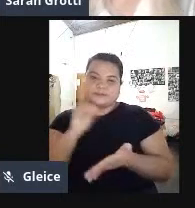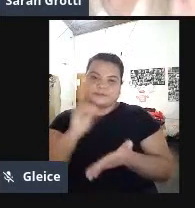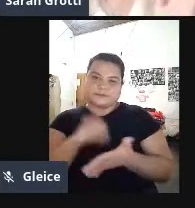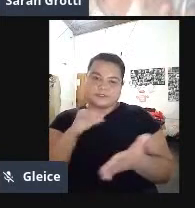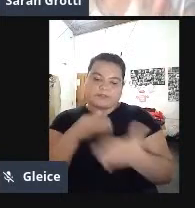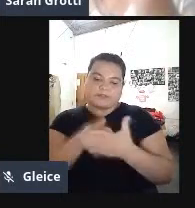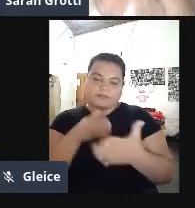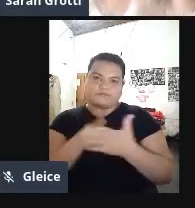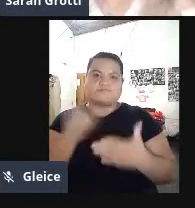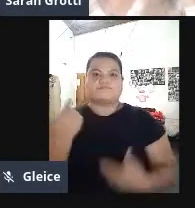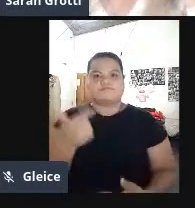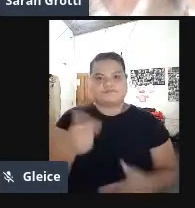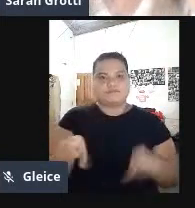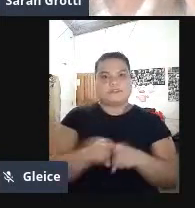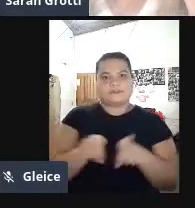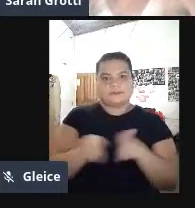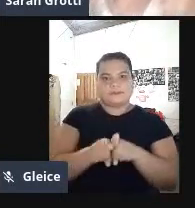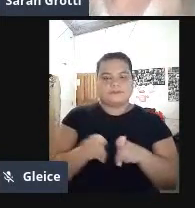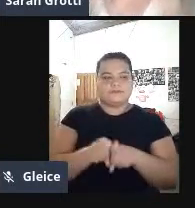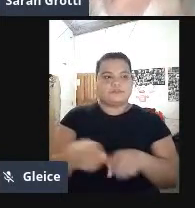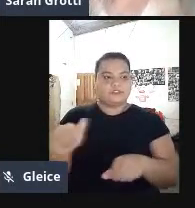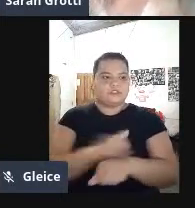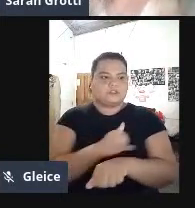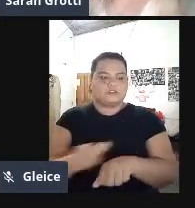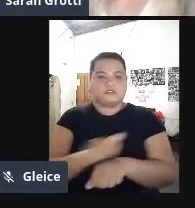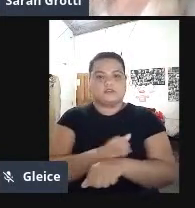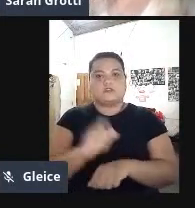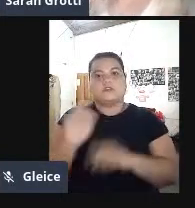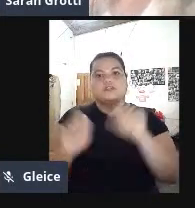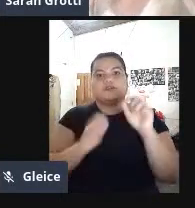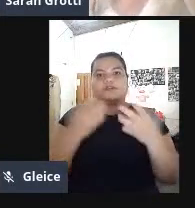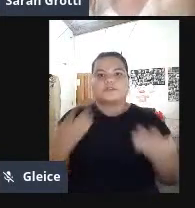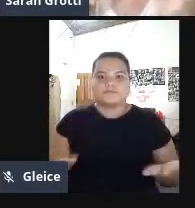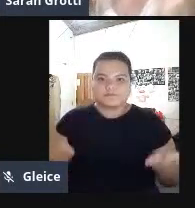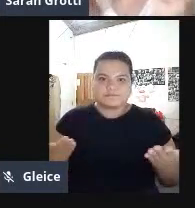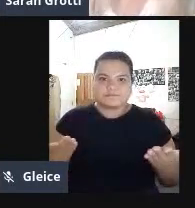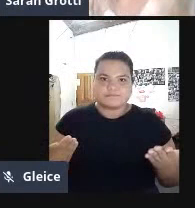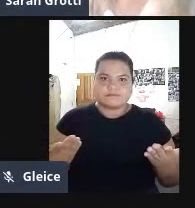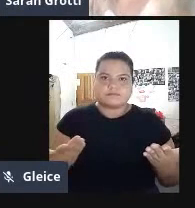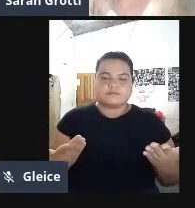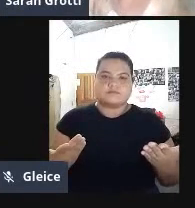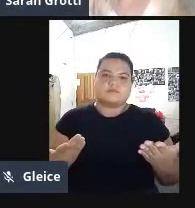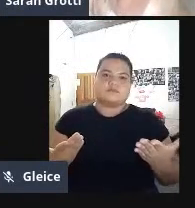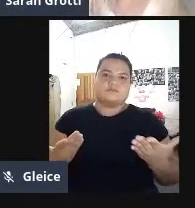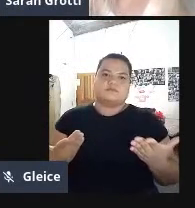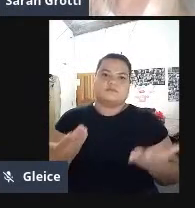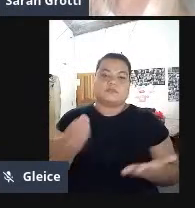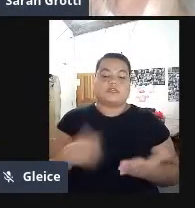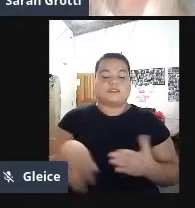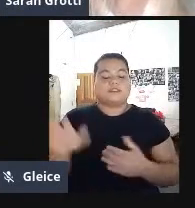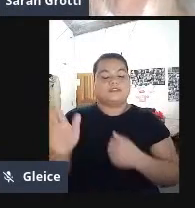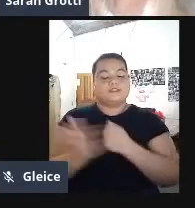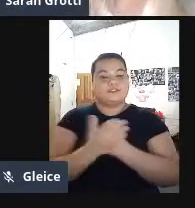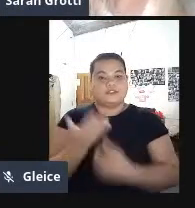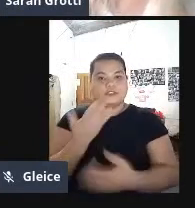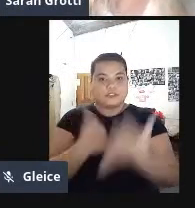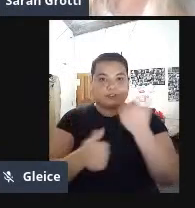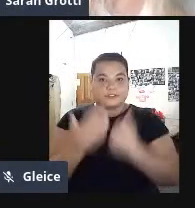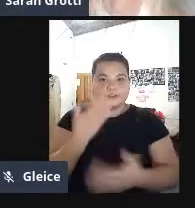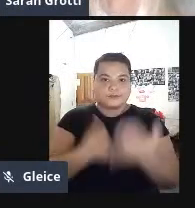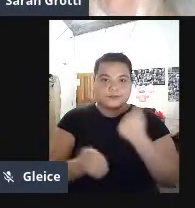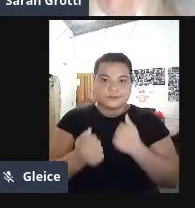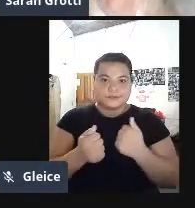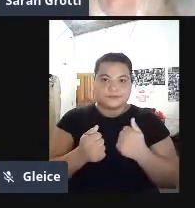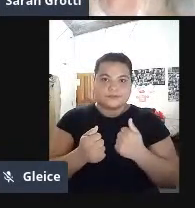E algumas estratégias que a gente usa de potencializadores do cálcio para ajudar na absorção são os oligosacarídeos,